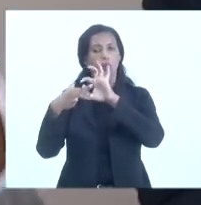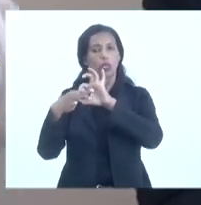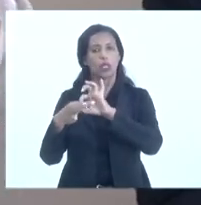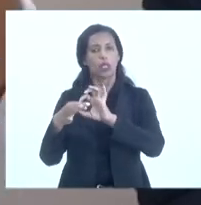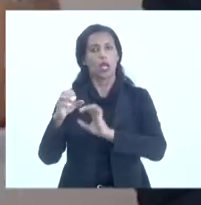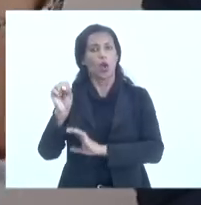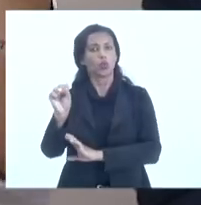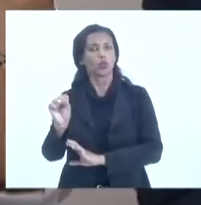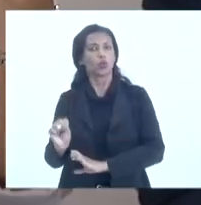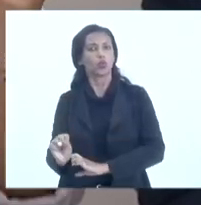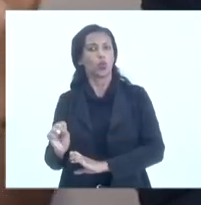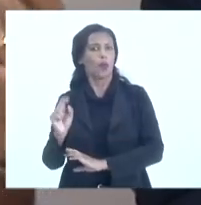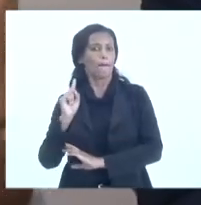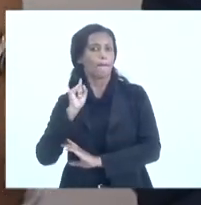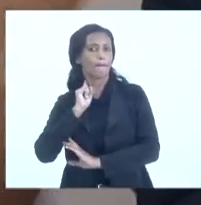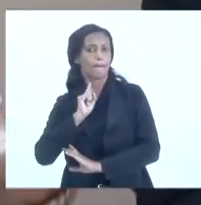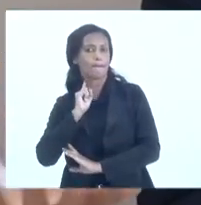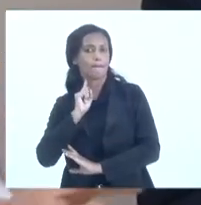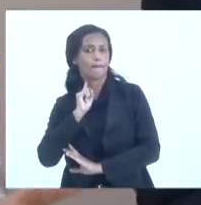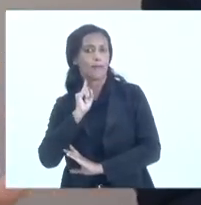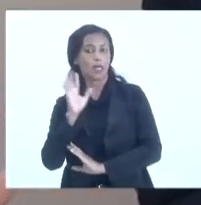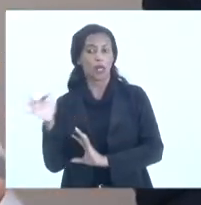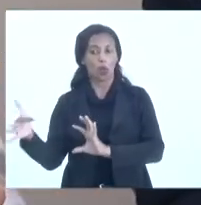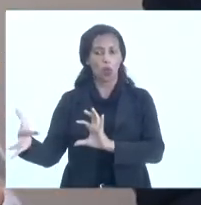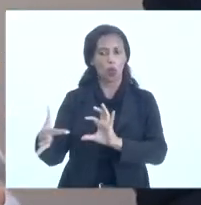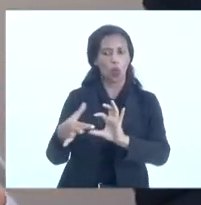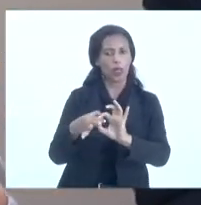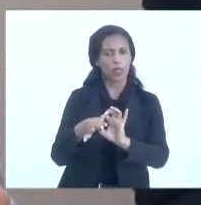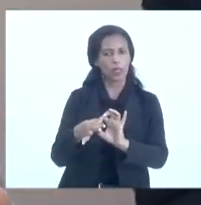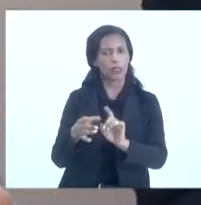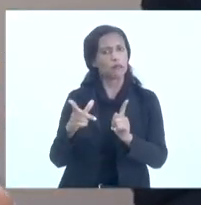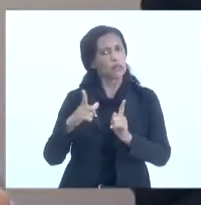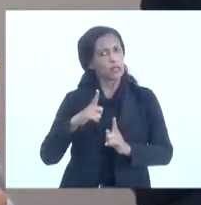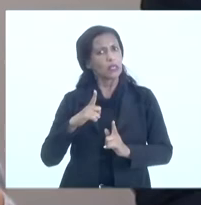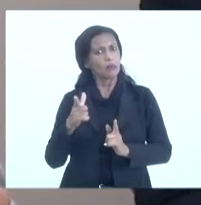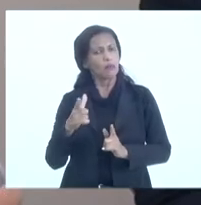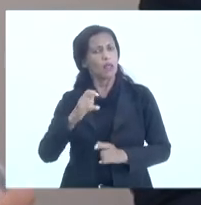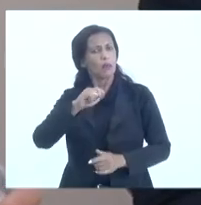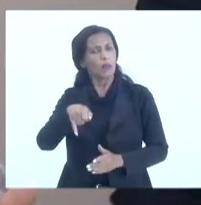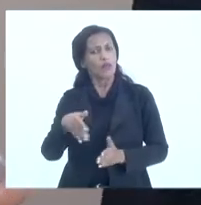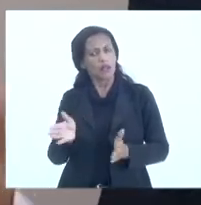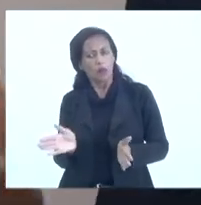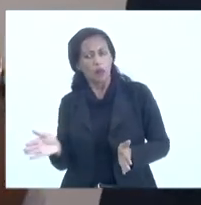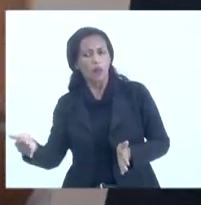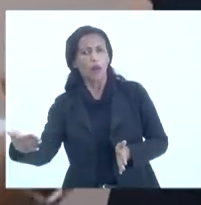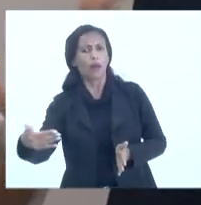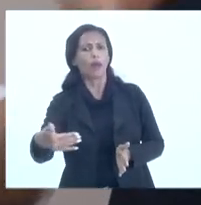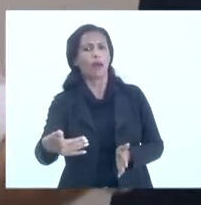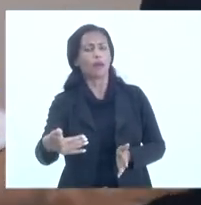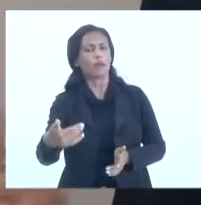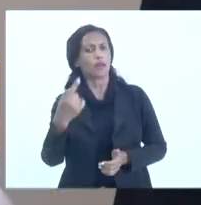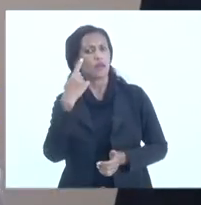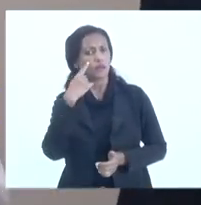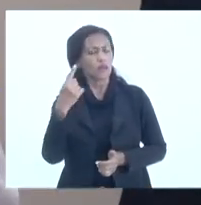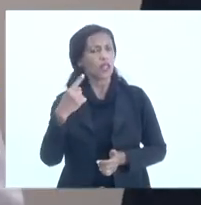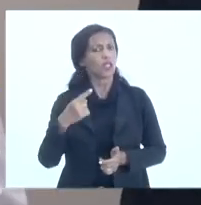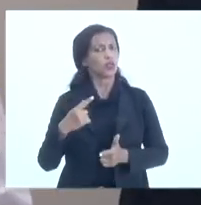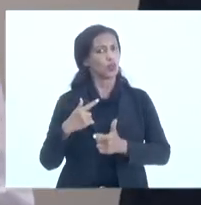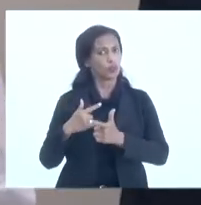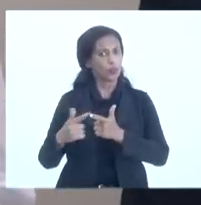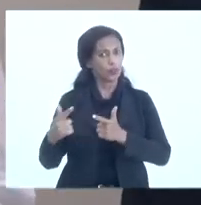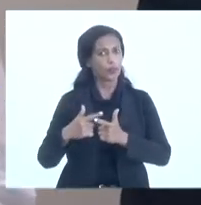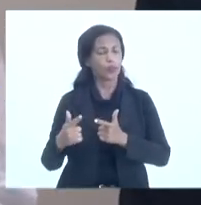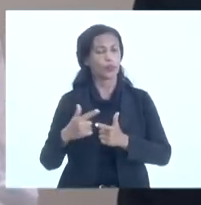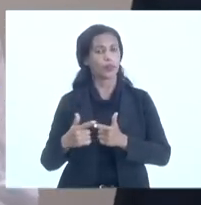ligando os extremos, e sendo também uma alternativa a esse problema da Dutra, vejo como um grande